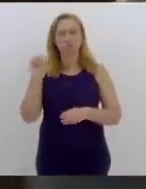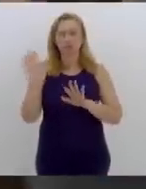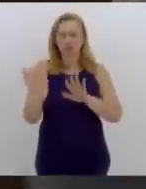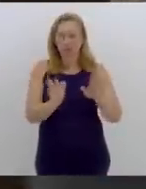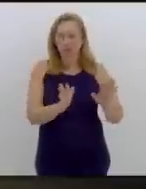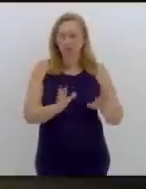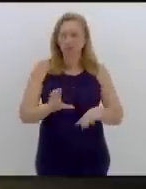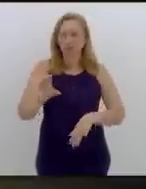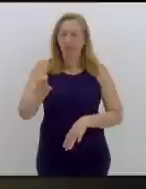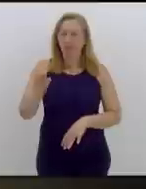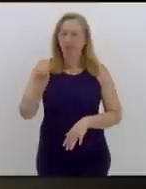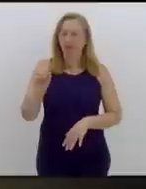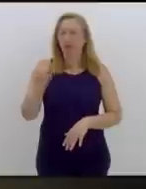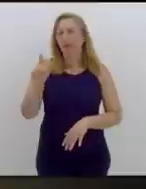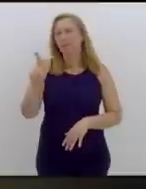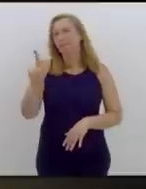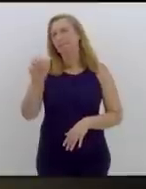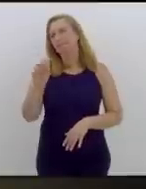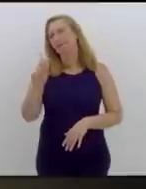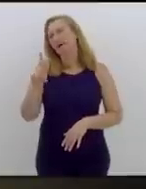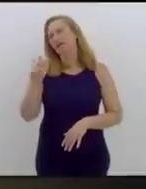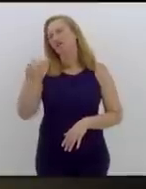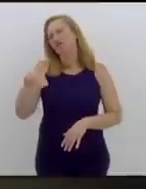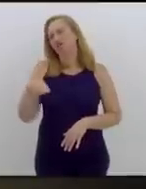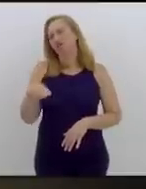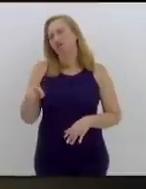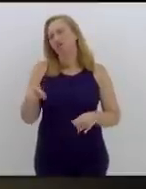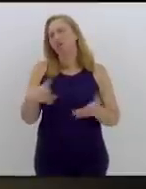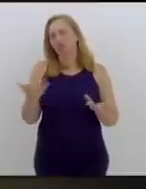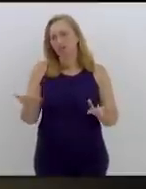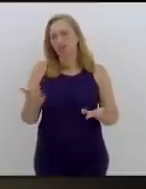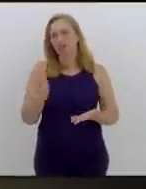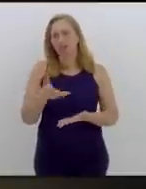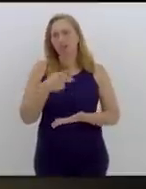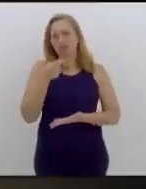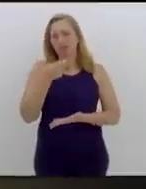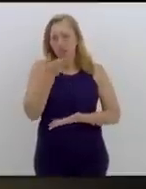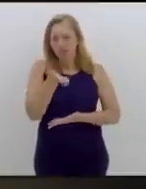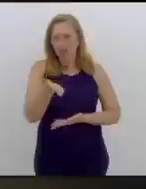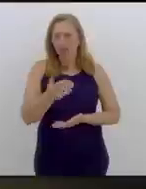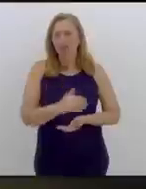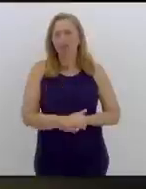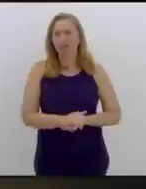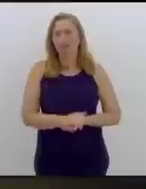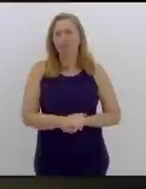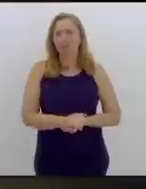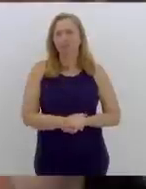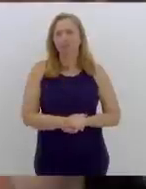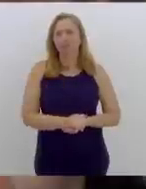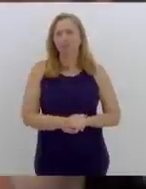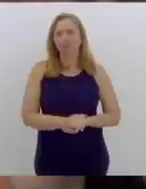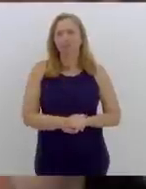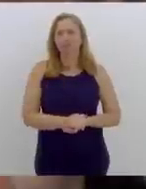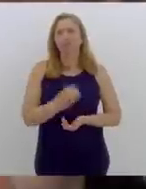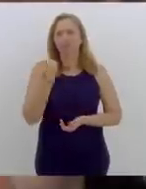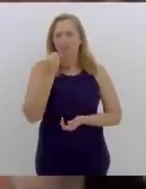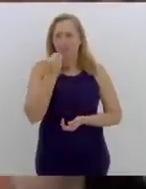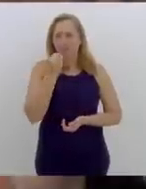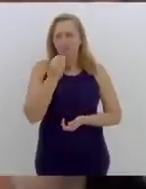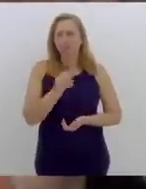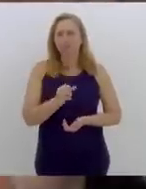foi foi idealizada com ela só isso eu acabei de falar aqui na a carta está tendo a oportunidade